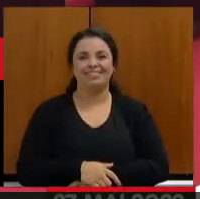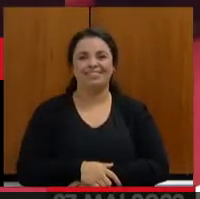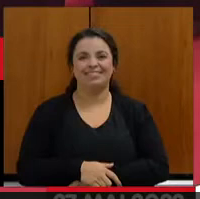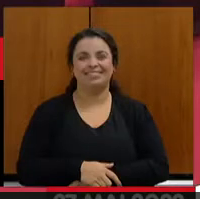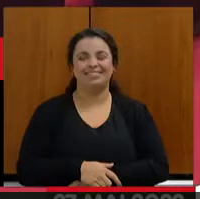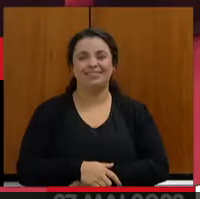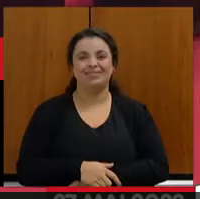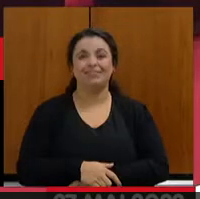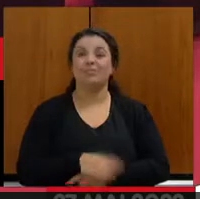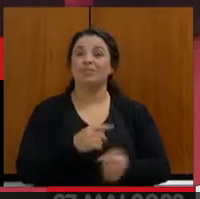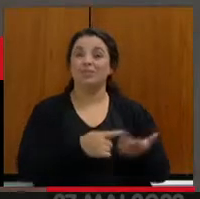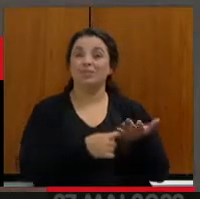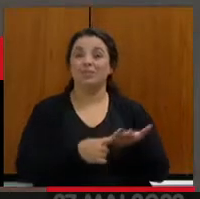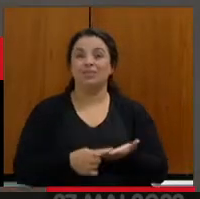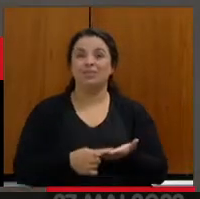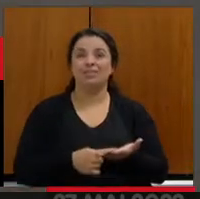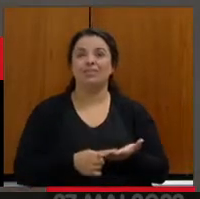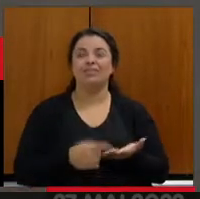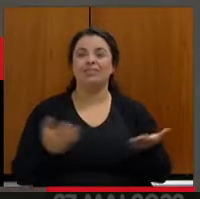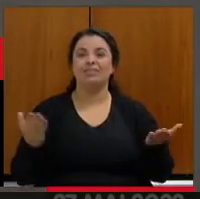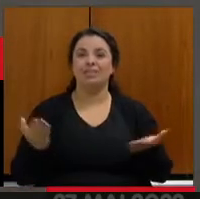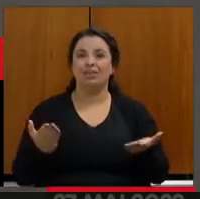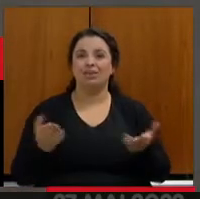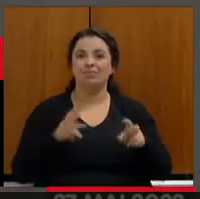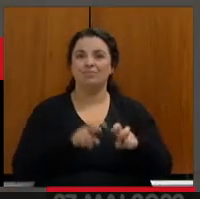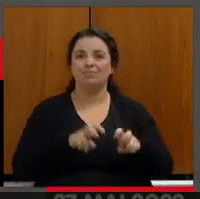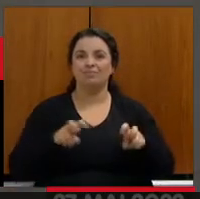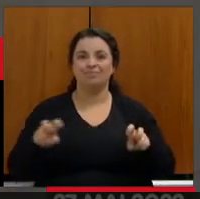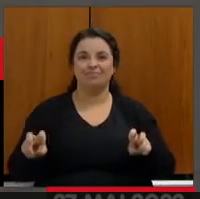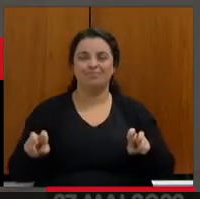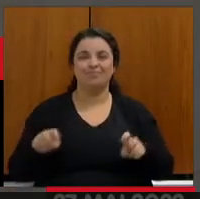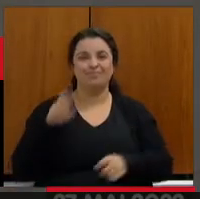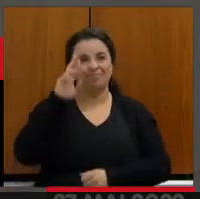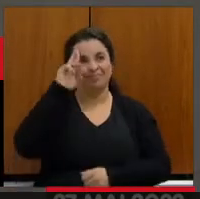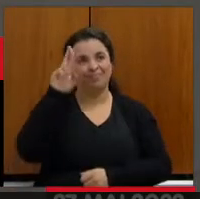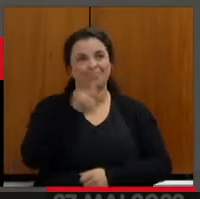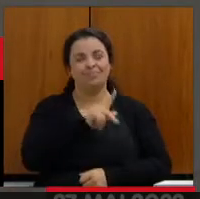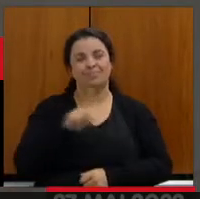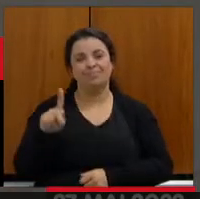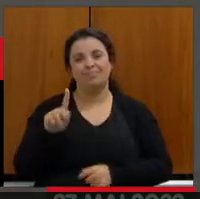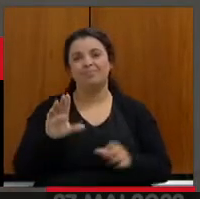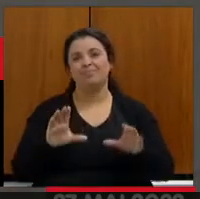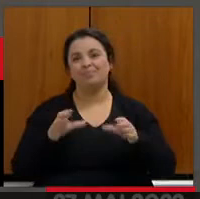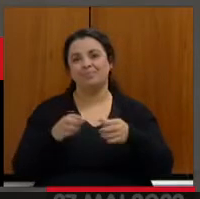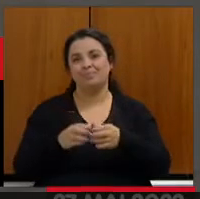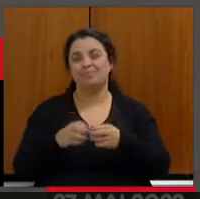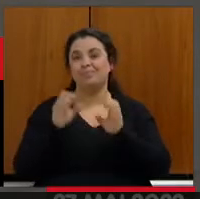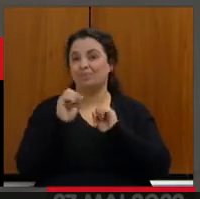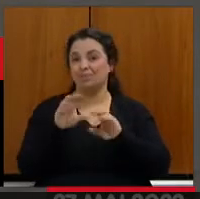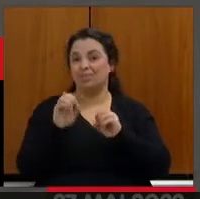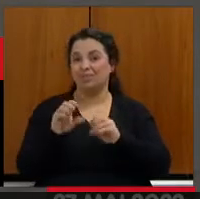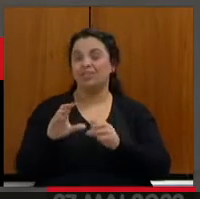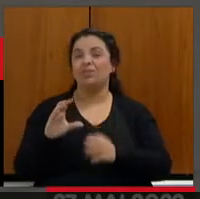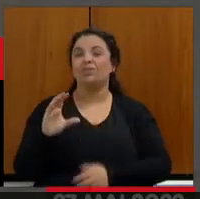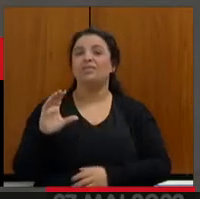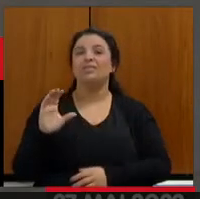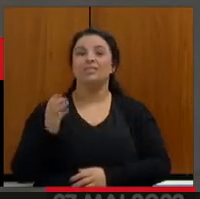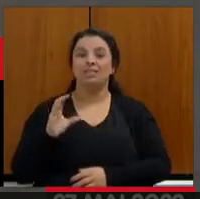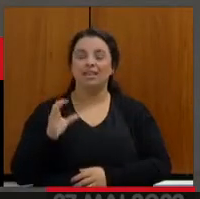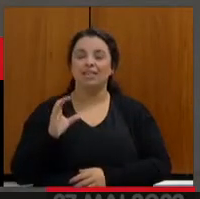o e convidamos agora para compor a mesa excelentíssima senhora Presidenta da comissão de Educação Ciência